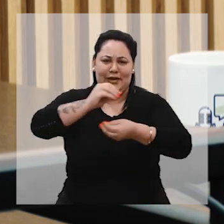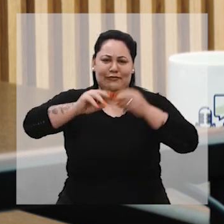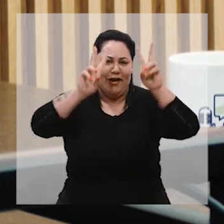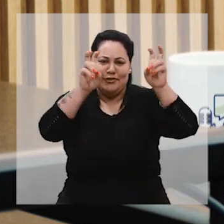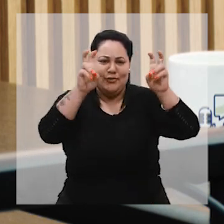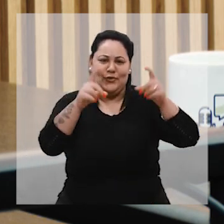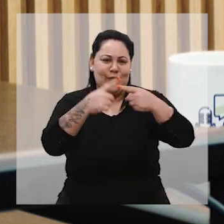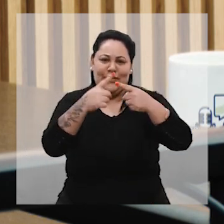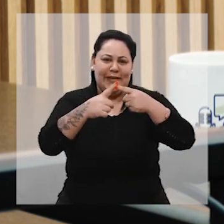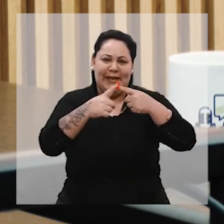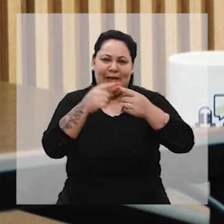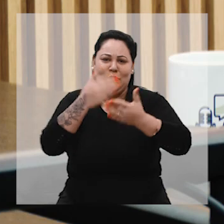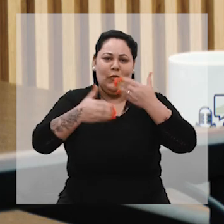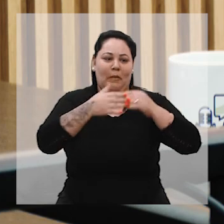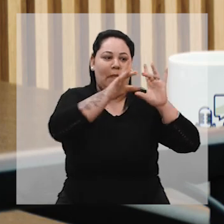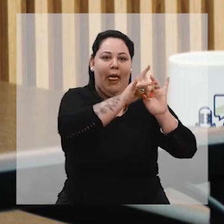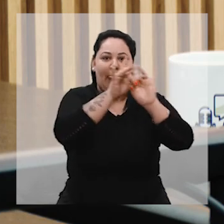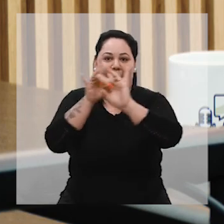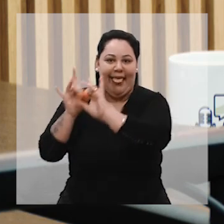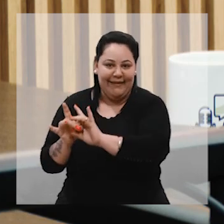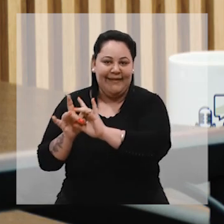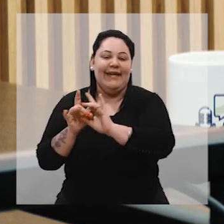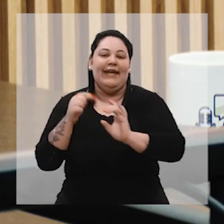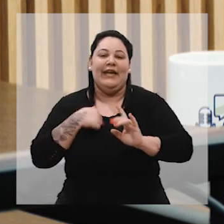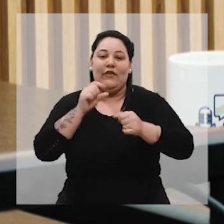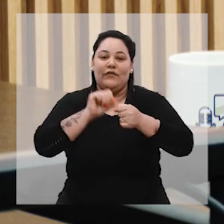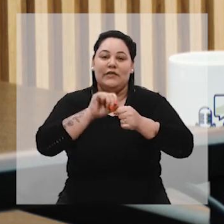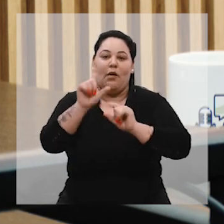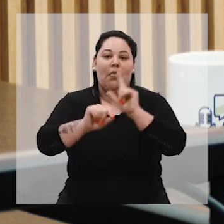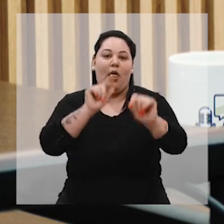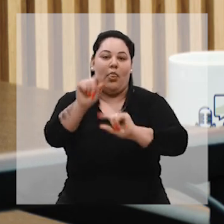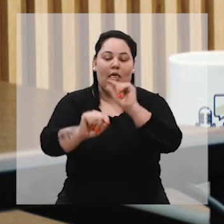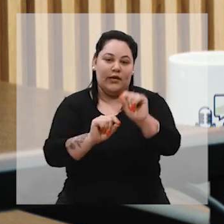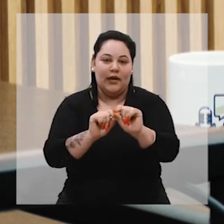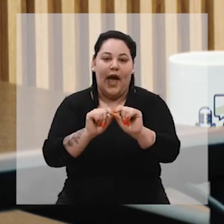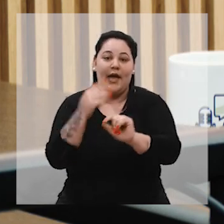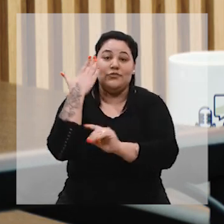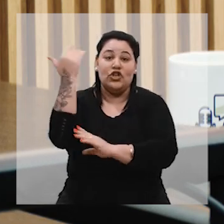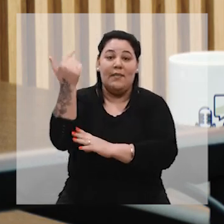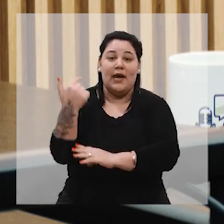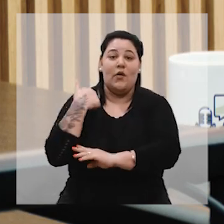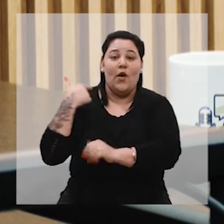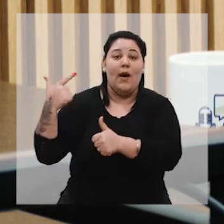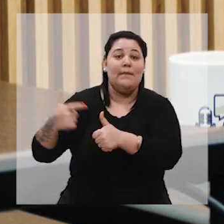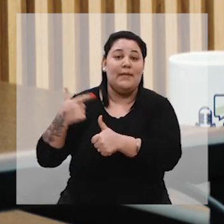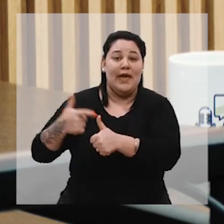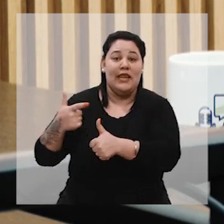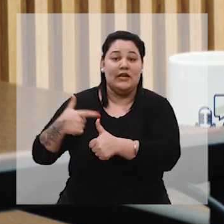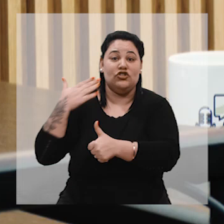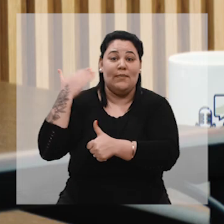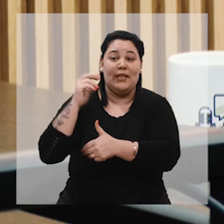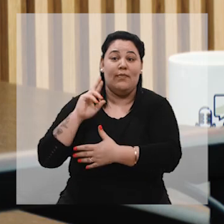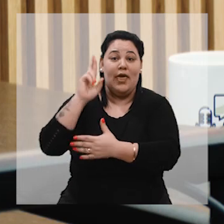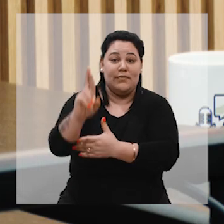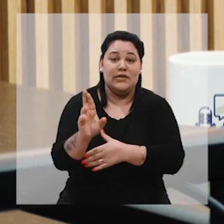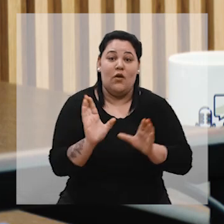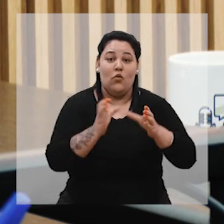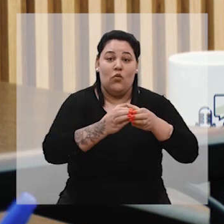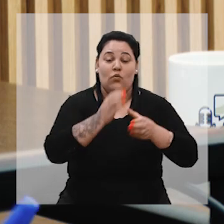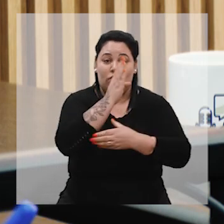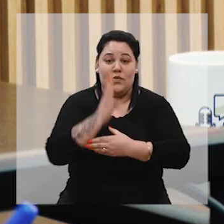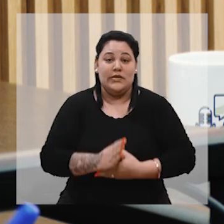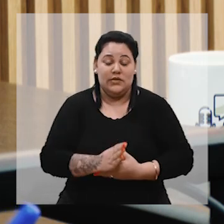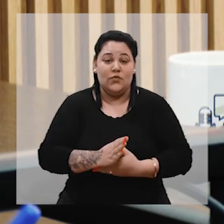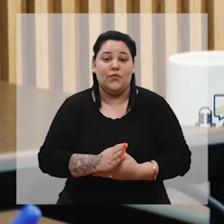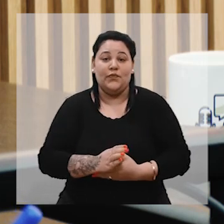embolando os assuntos, porque uma coisa tá muito ligada com a outra. Fiz a seletiva lá no Rio e aí eu fui convocado, a primeira convocação para